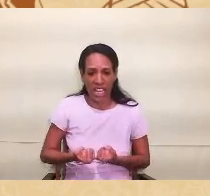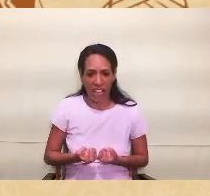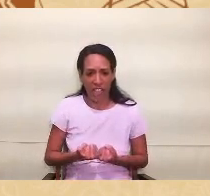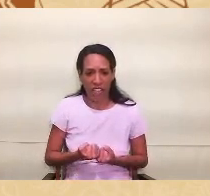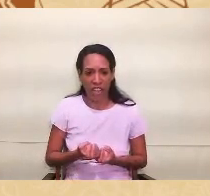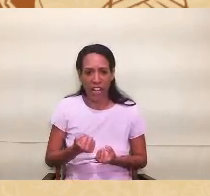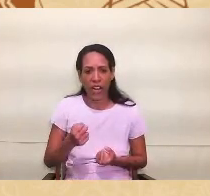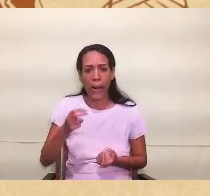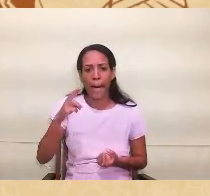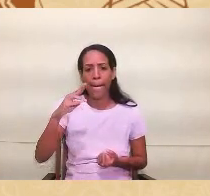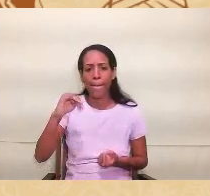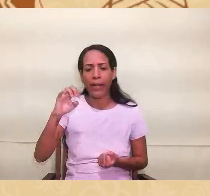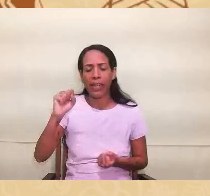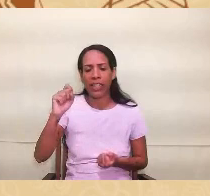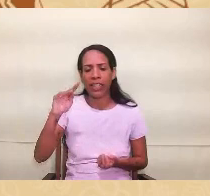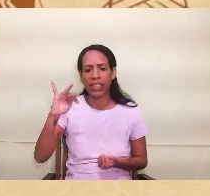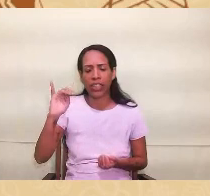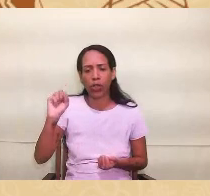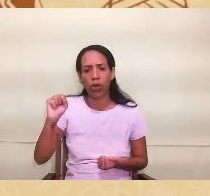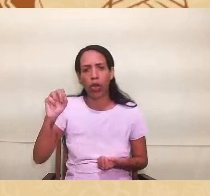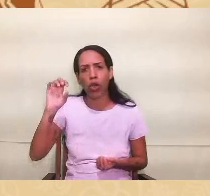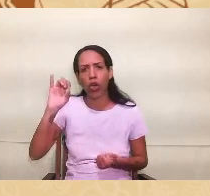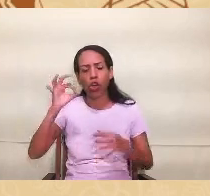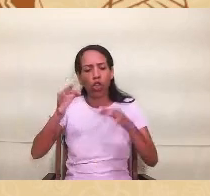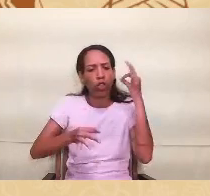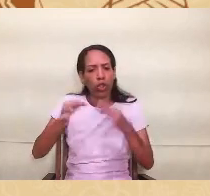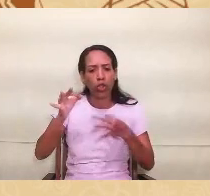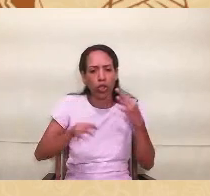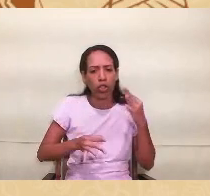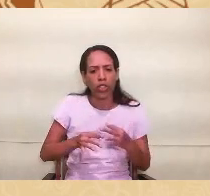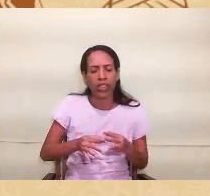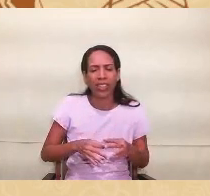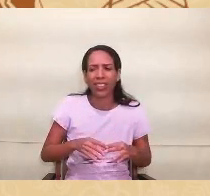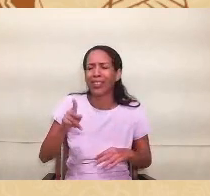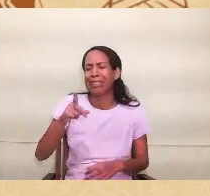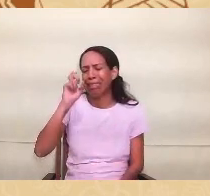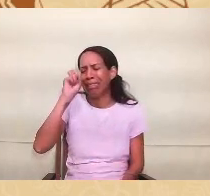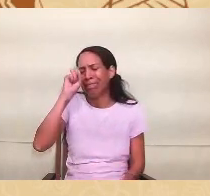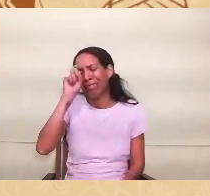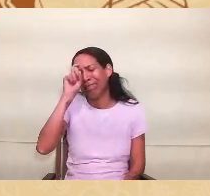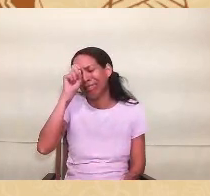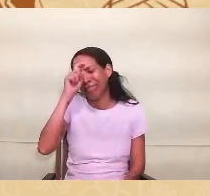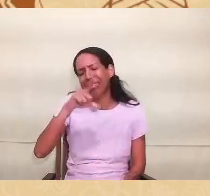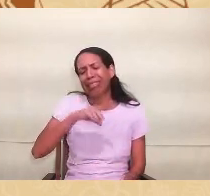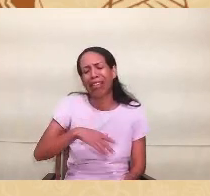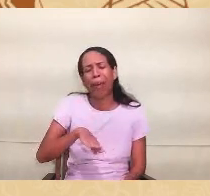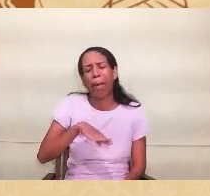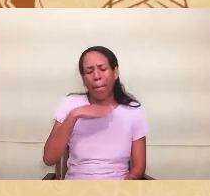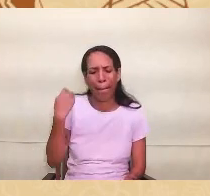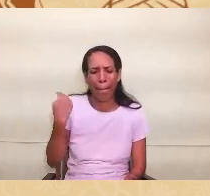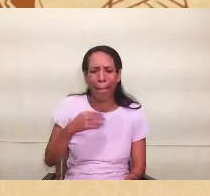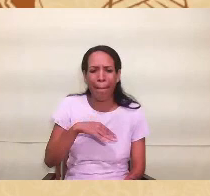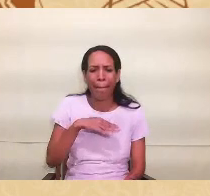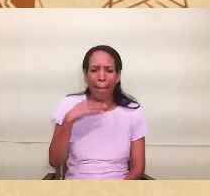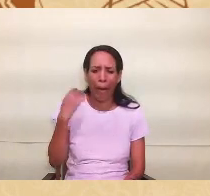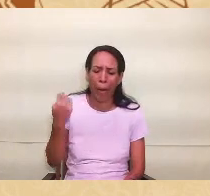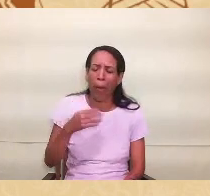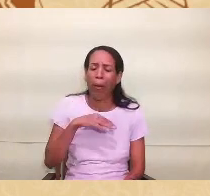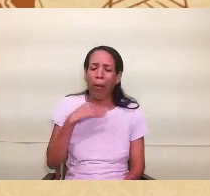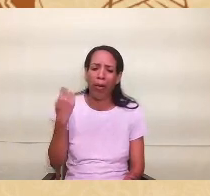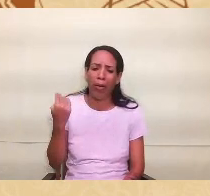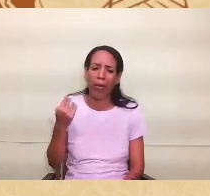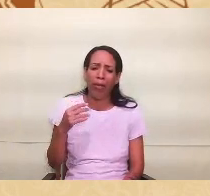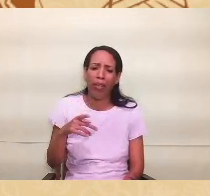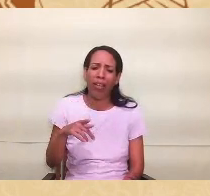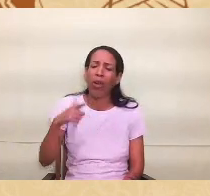Justiça, José Cardoso. A gente enfrentou todas as barreiras, teve morte. A gente enfrentou todas